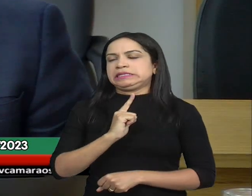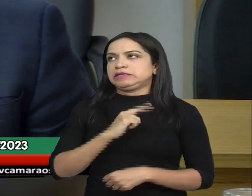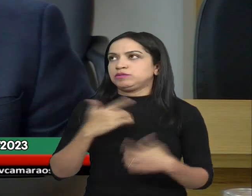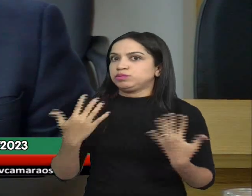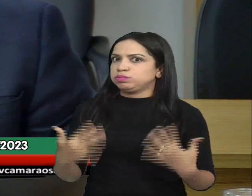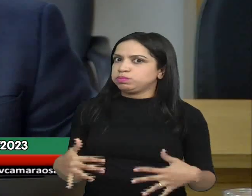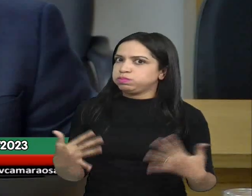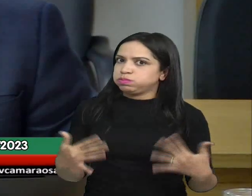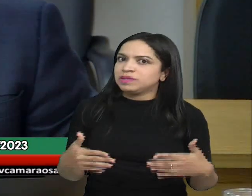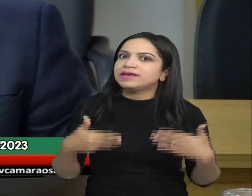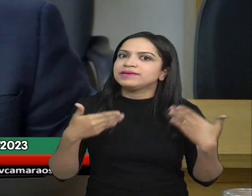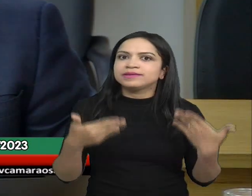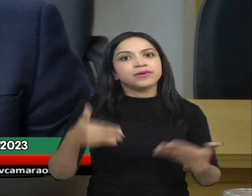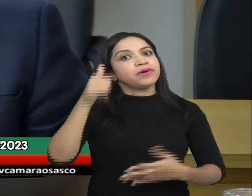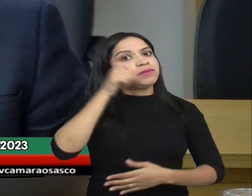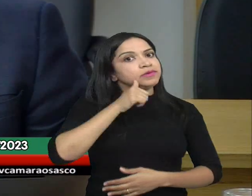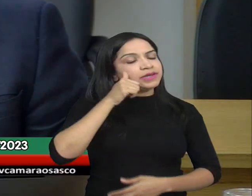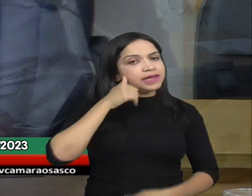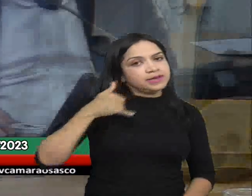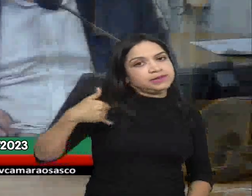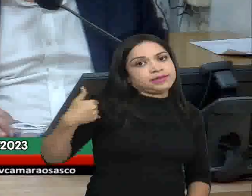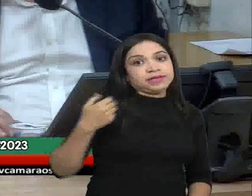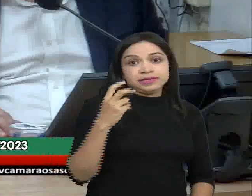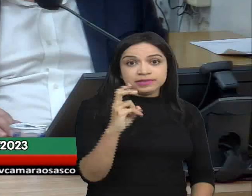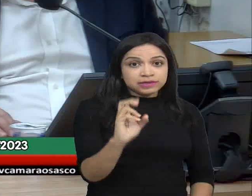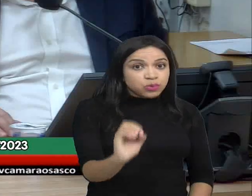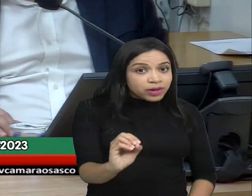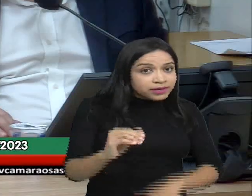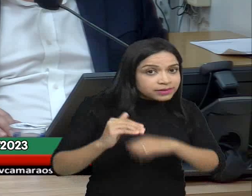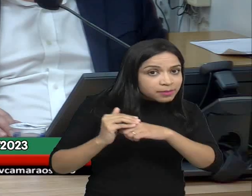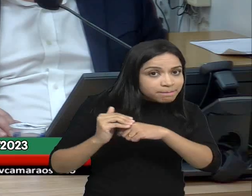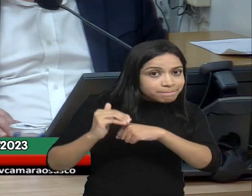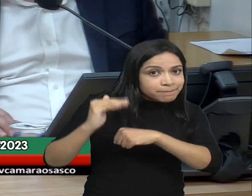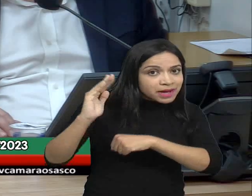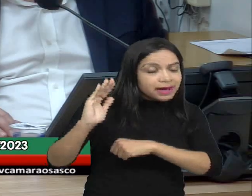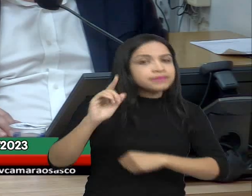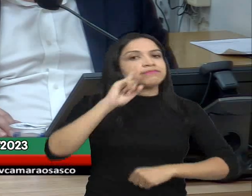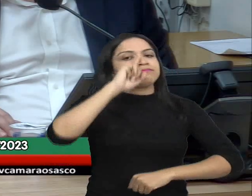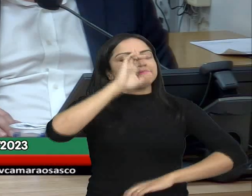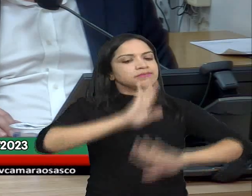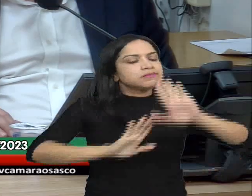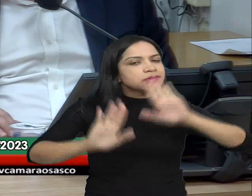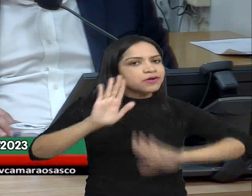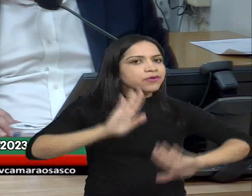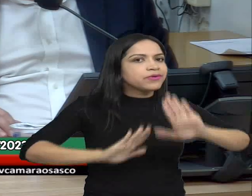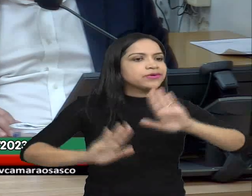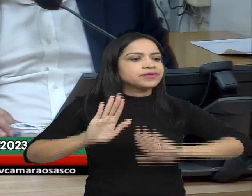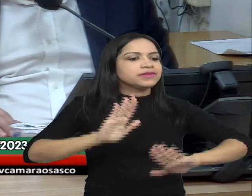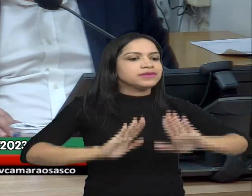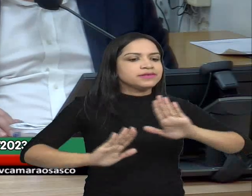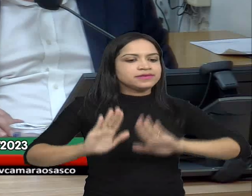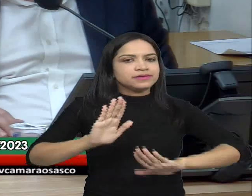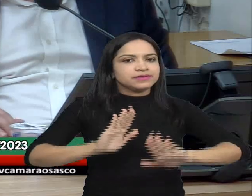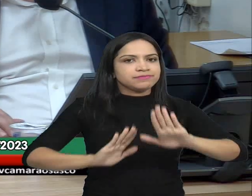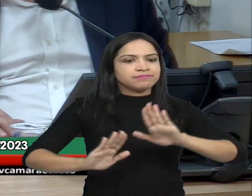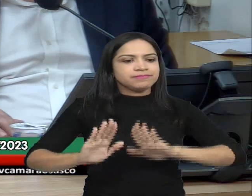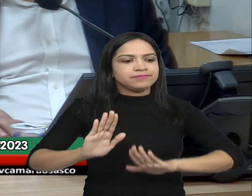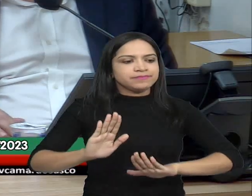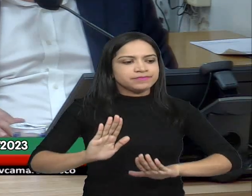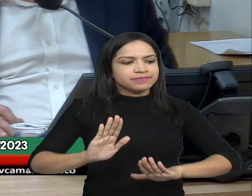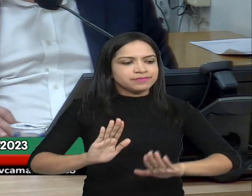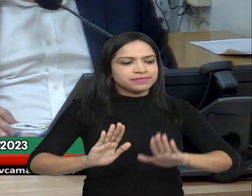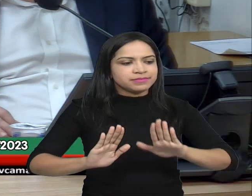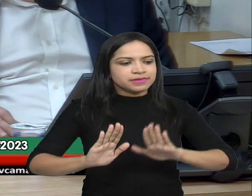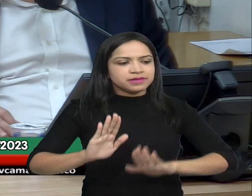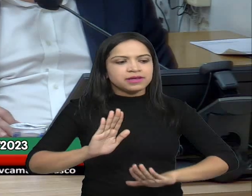mulheres acima de 50 anos e aquelas também que estão no climatério. É isso. Né, doutor? Nós temos